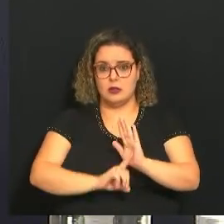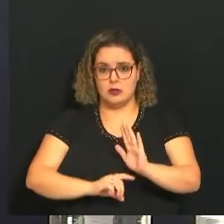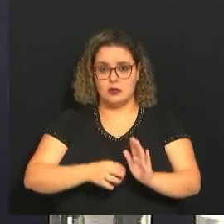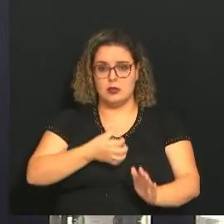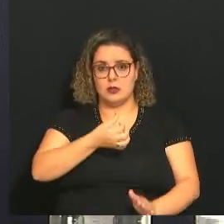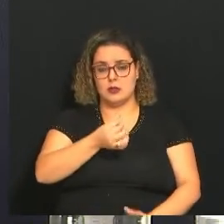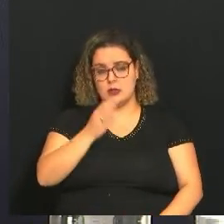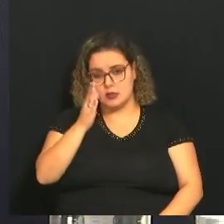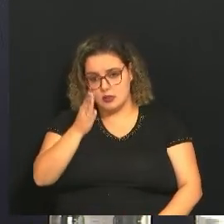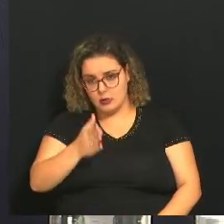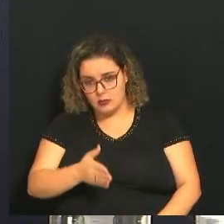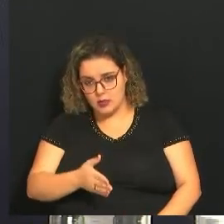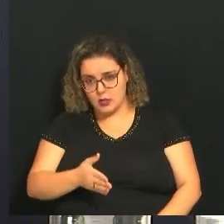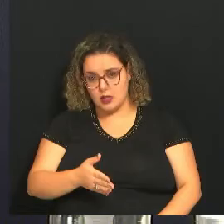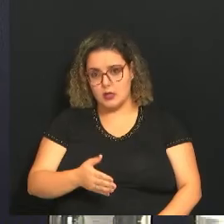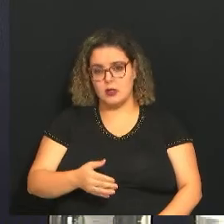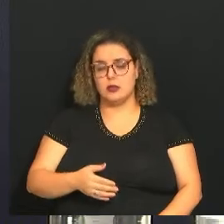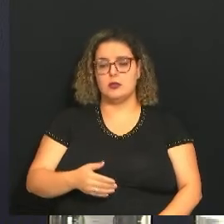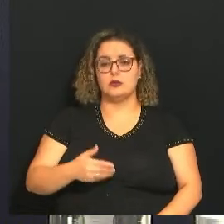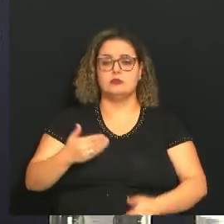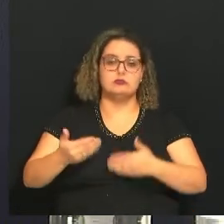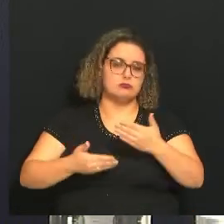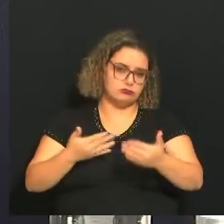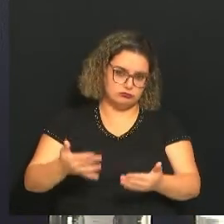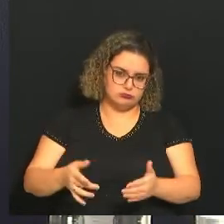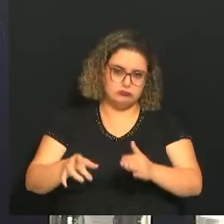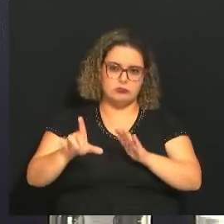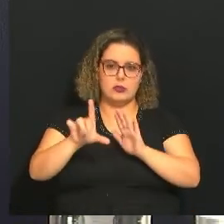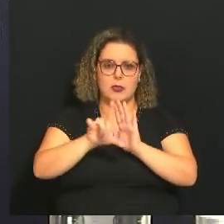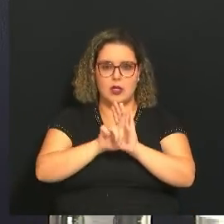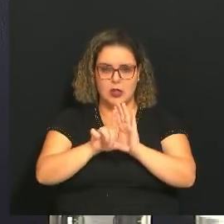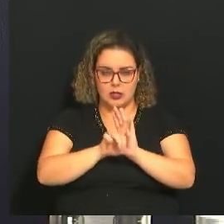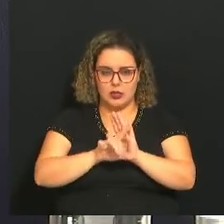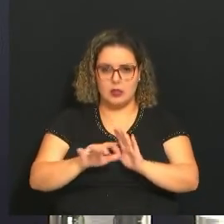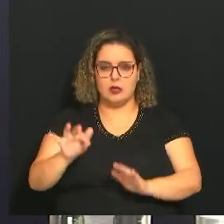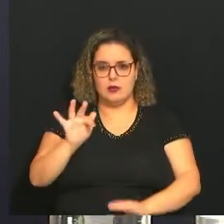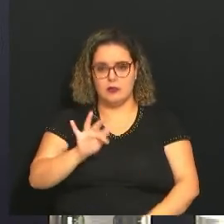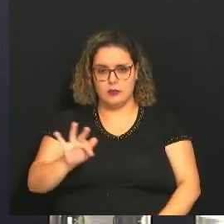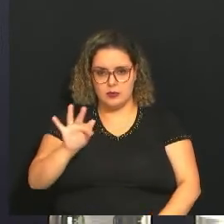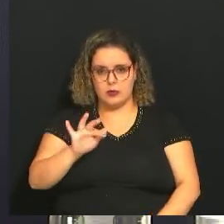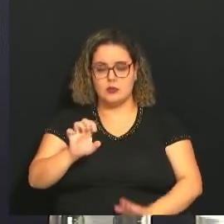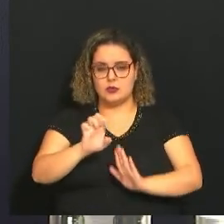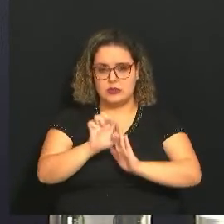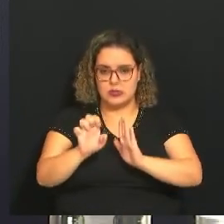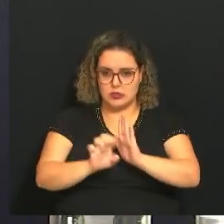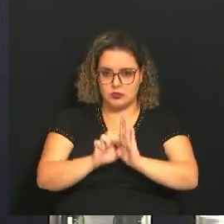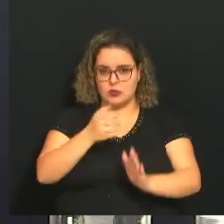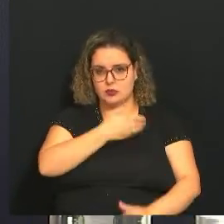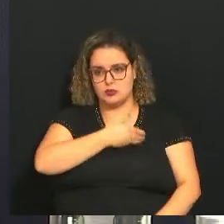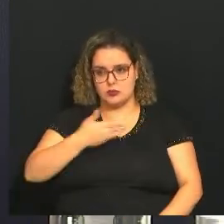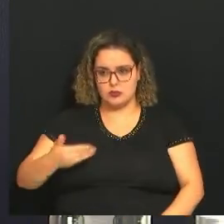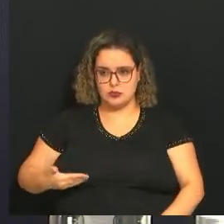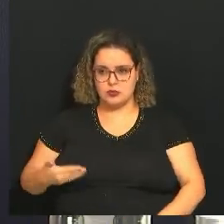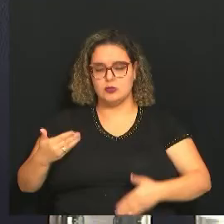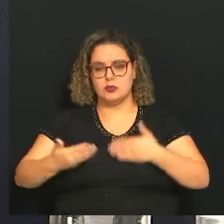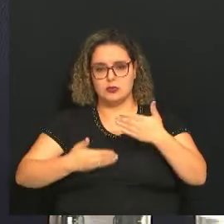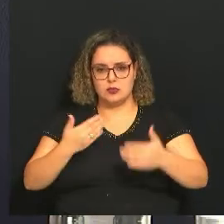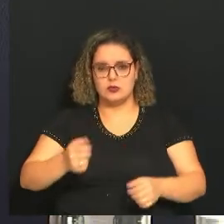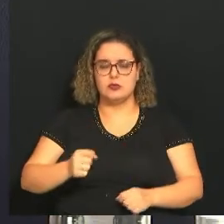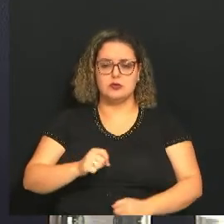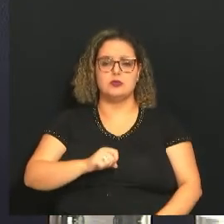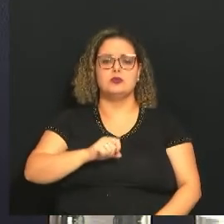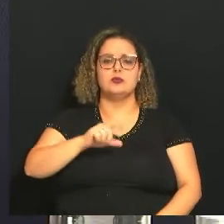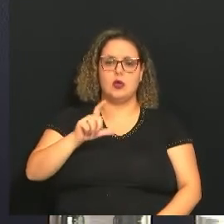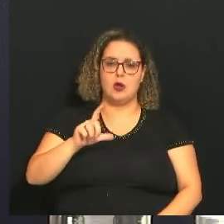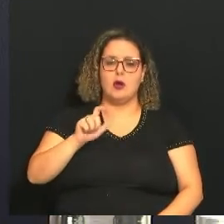os benefícios que garantem aí a lei federal, a lei do Estatuto do Servidor Público, ainda tivemos o aumento da nossa alíquota.